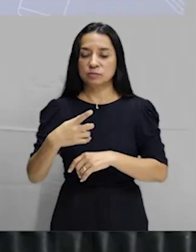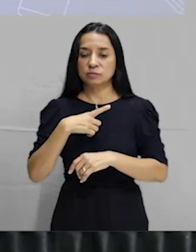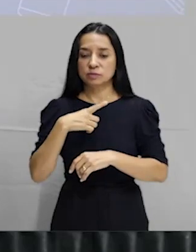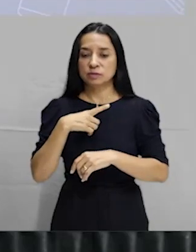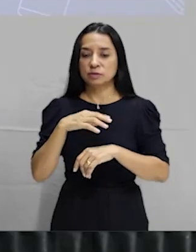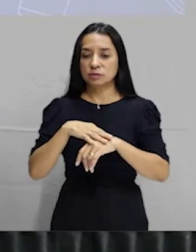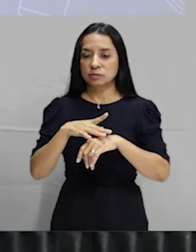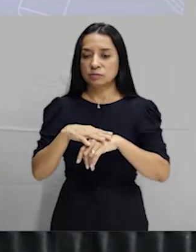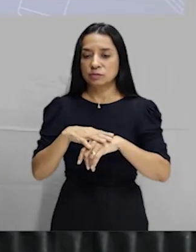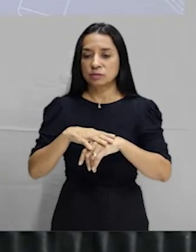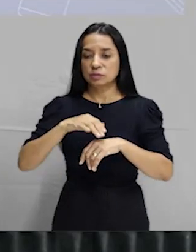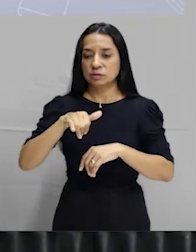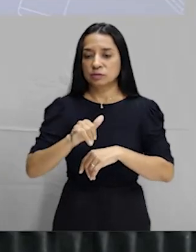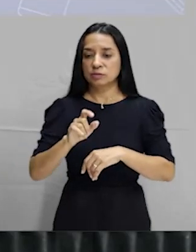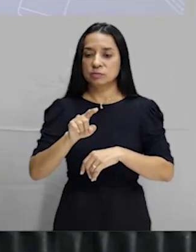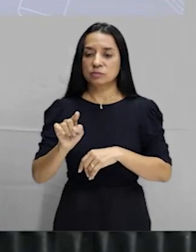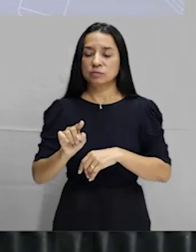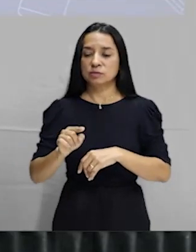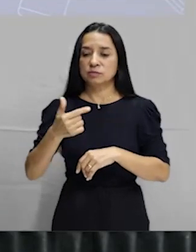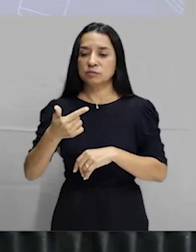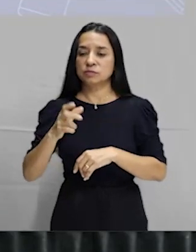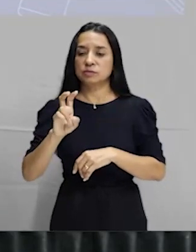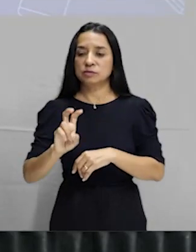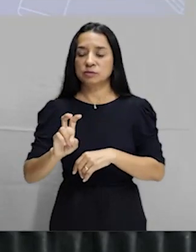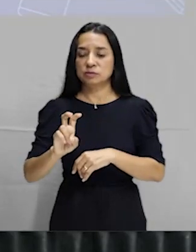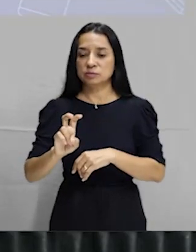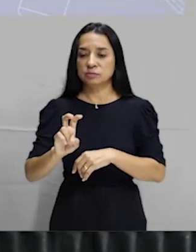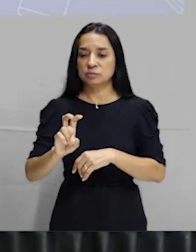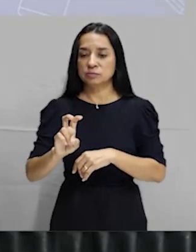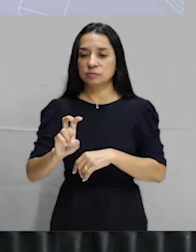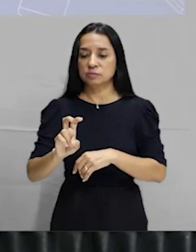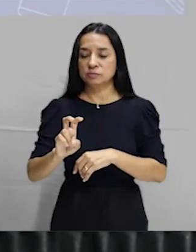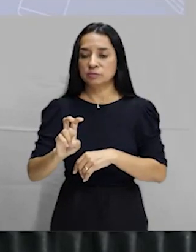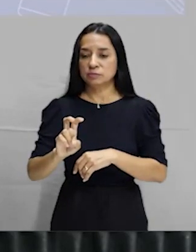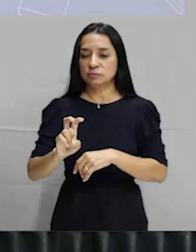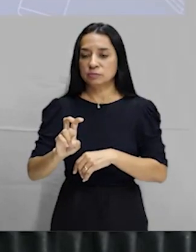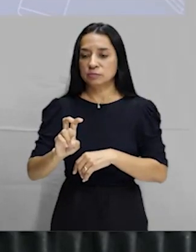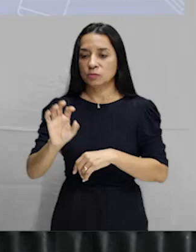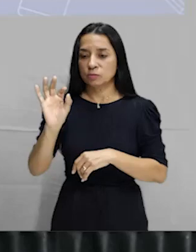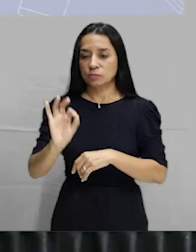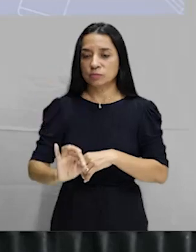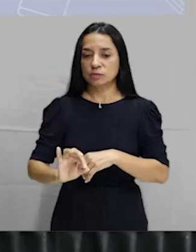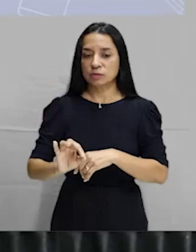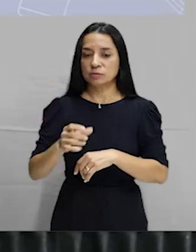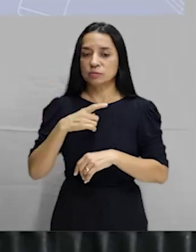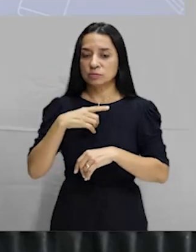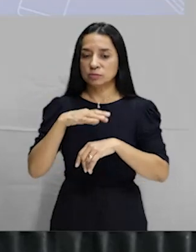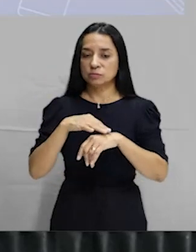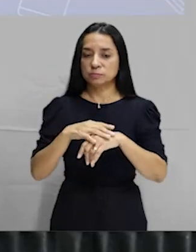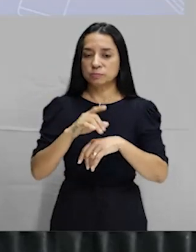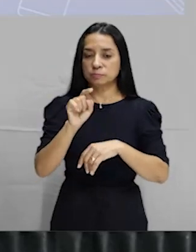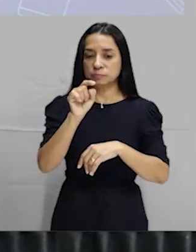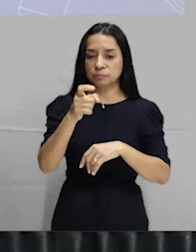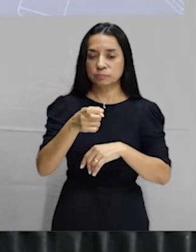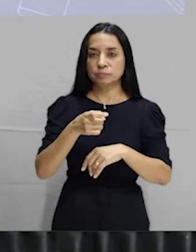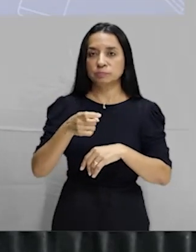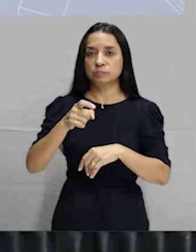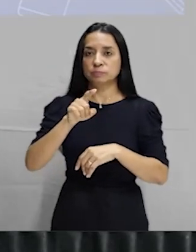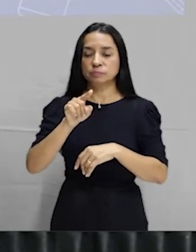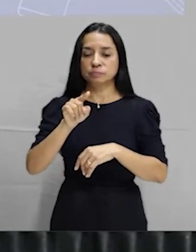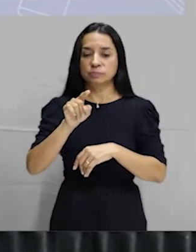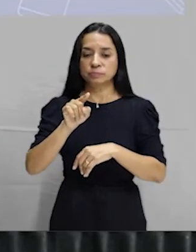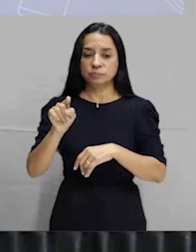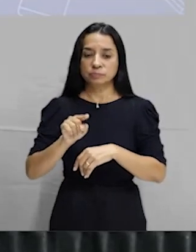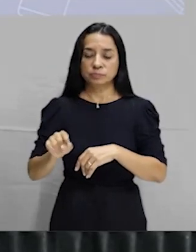afetados pelas doenças Y e Z. E 25% foram afetados pelas doenças X e